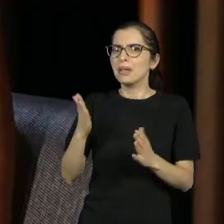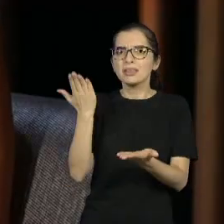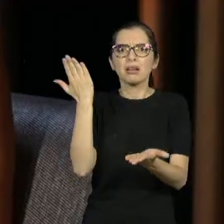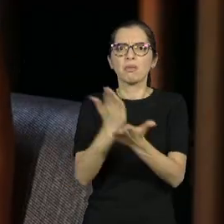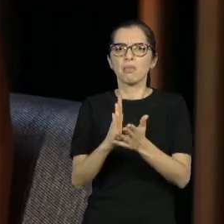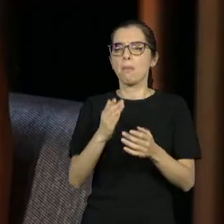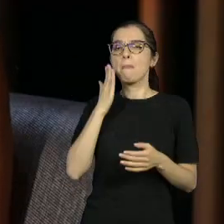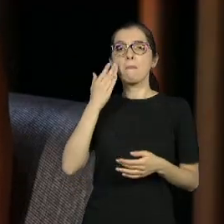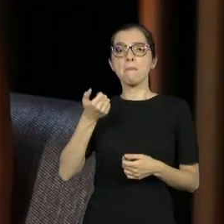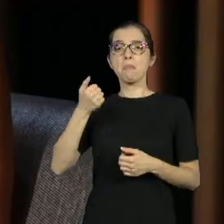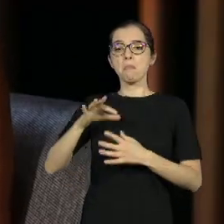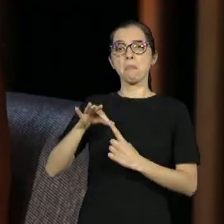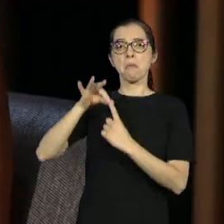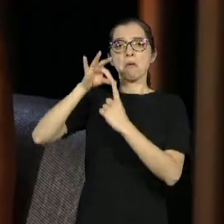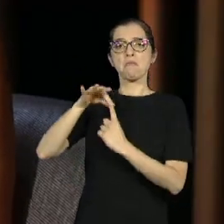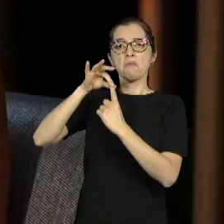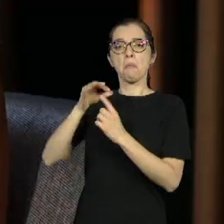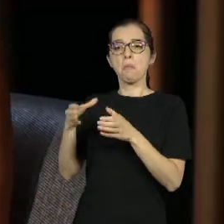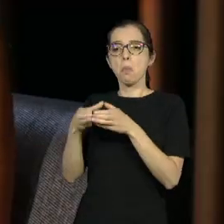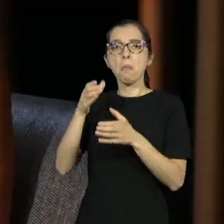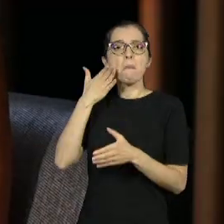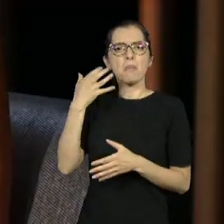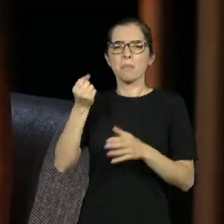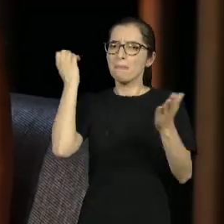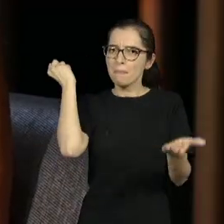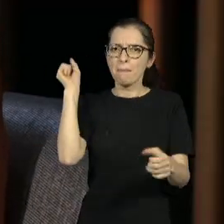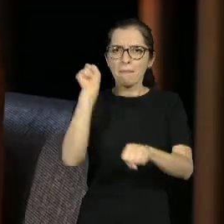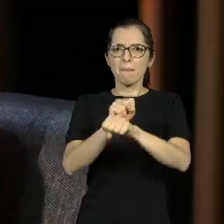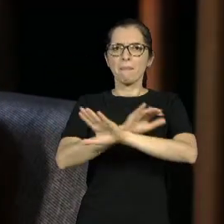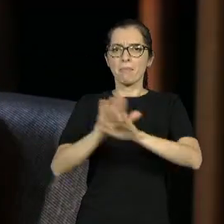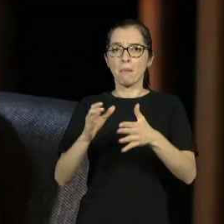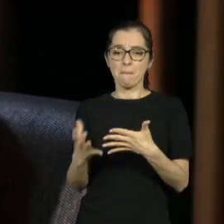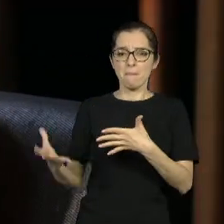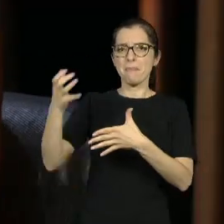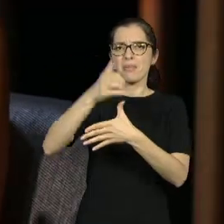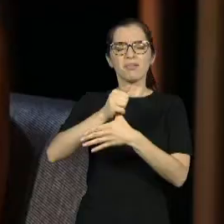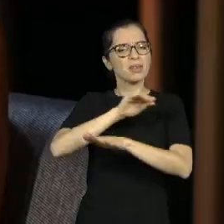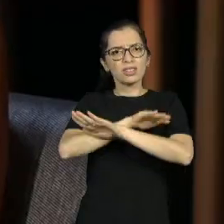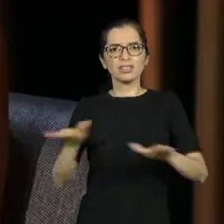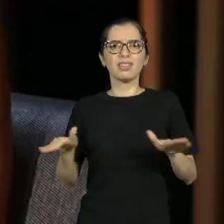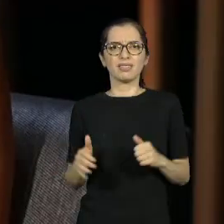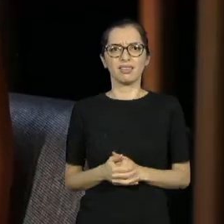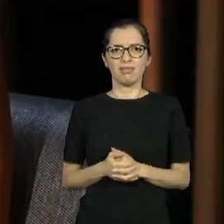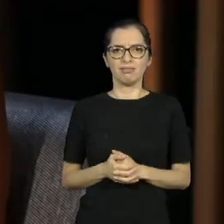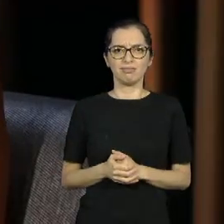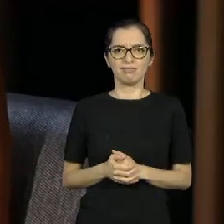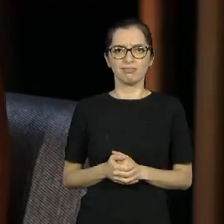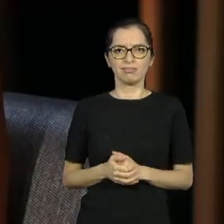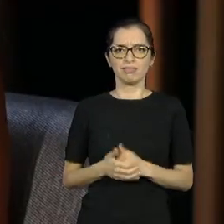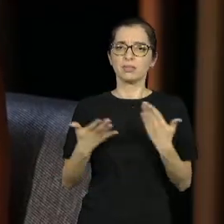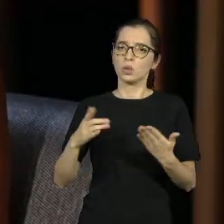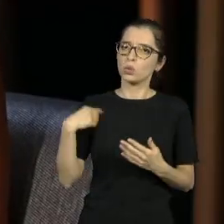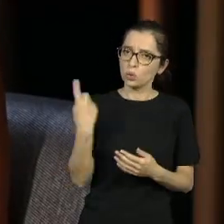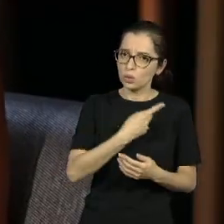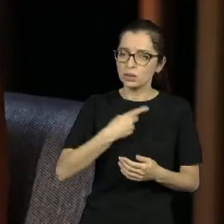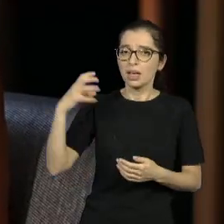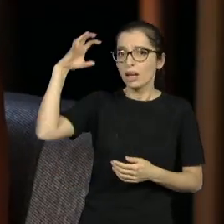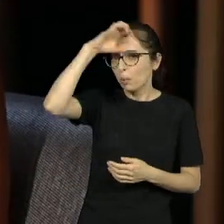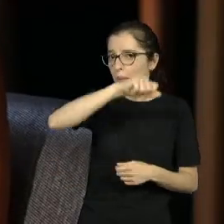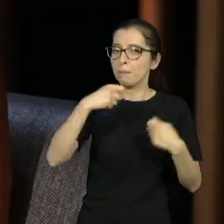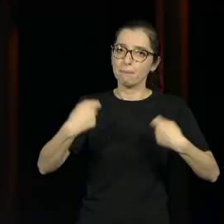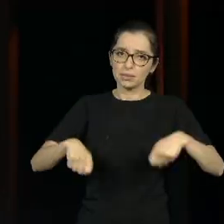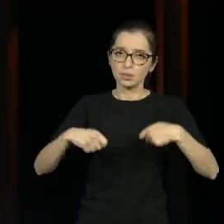dos quais nós temos dificuldade né não sequer percebemos né Nós precisamos aprender